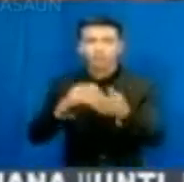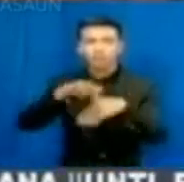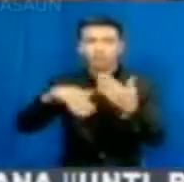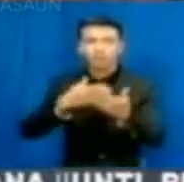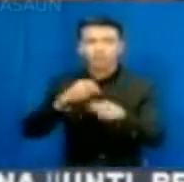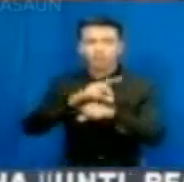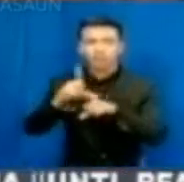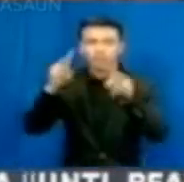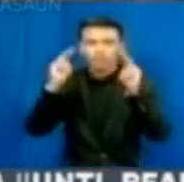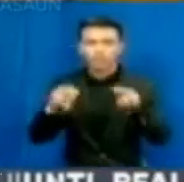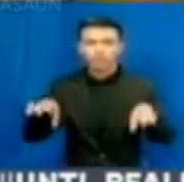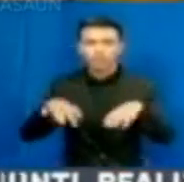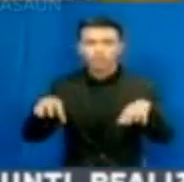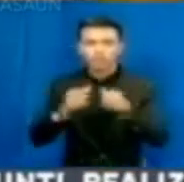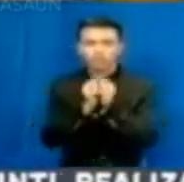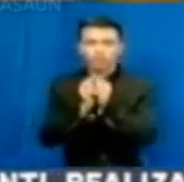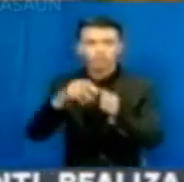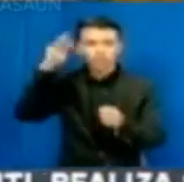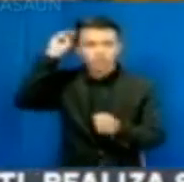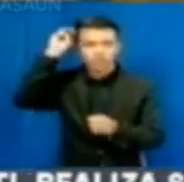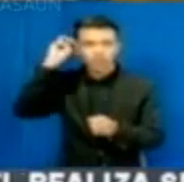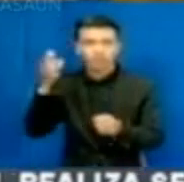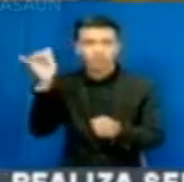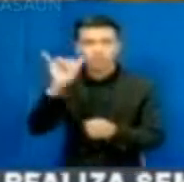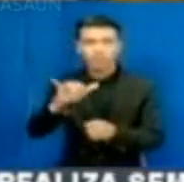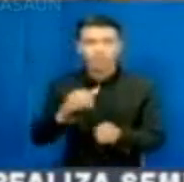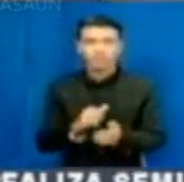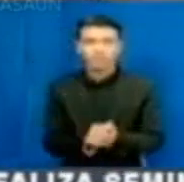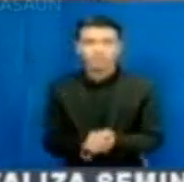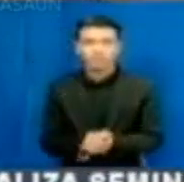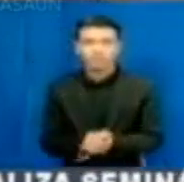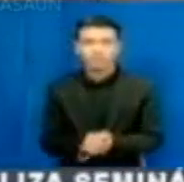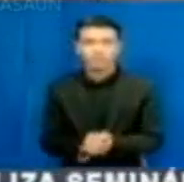nacional precisa serviço a mutu entre ministério relevante sira.